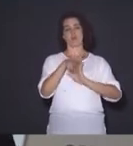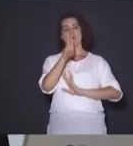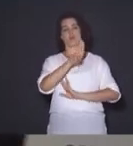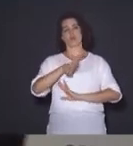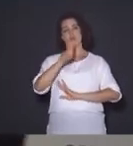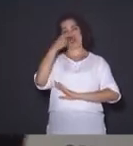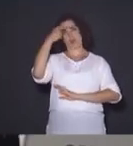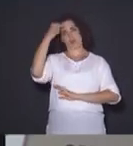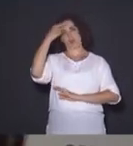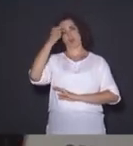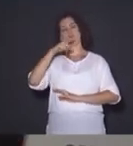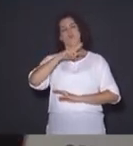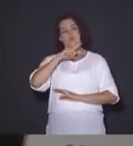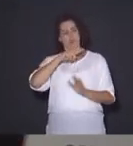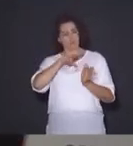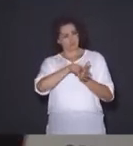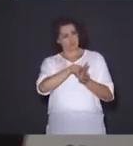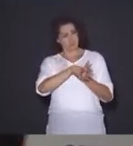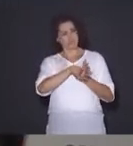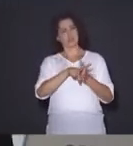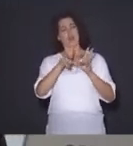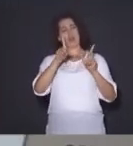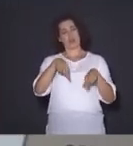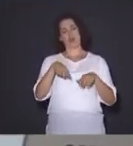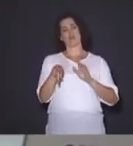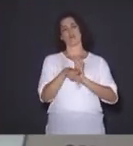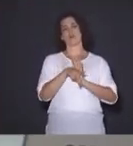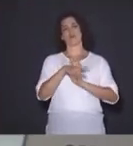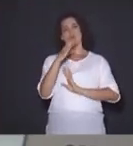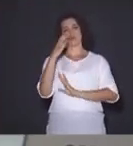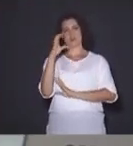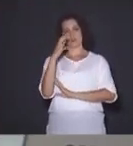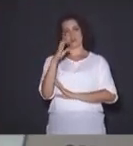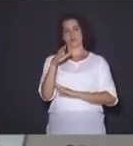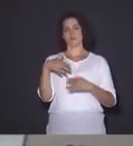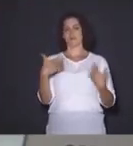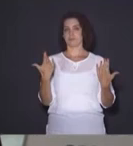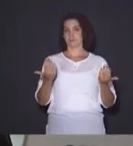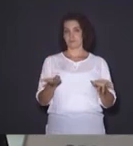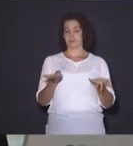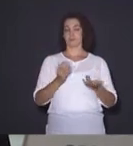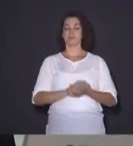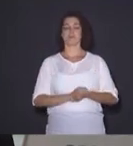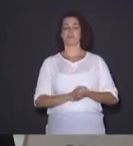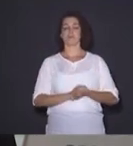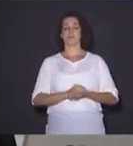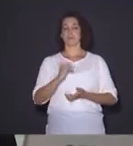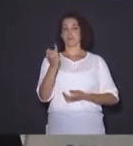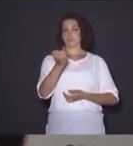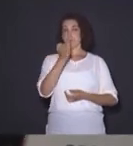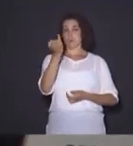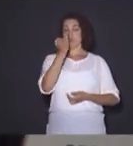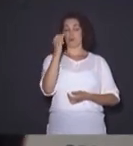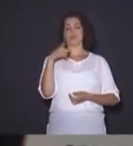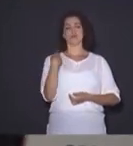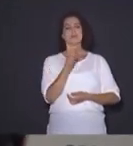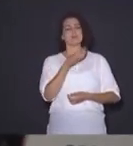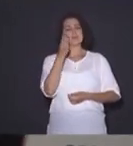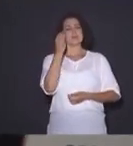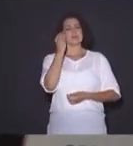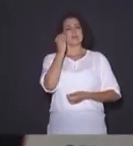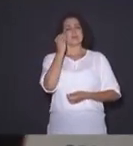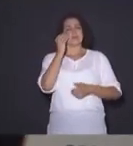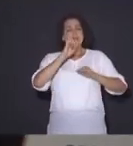tem sido pesquisado com o conceito científico né só que é importante a gente tentar é